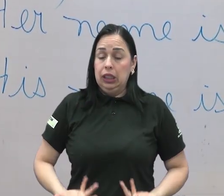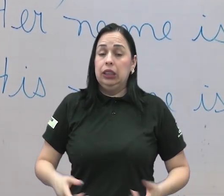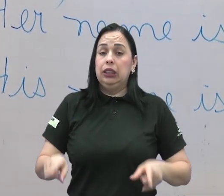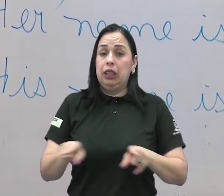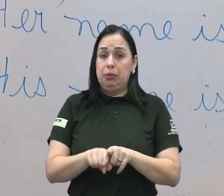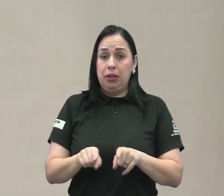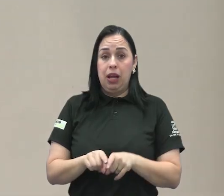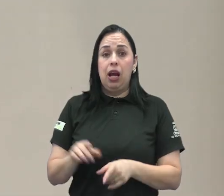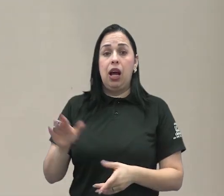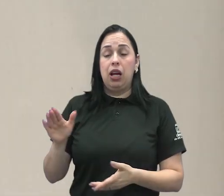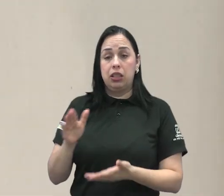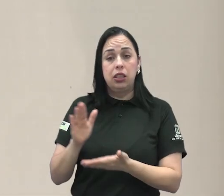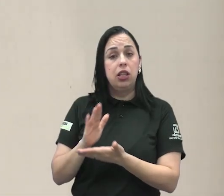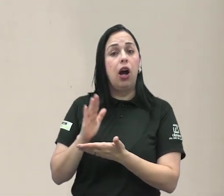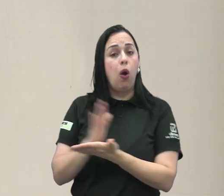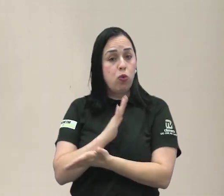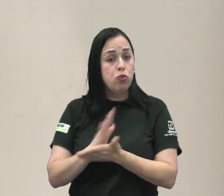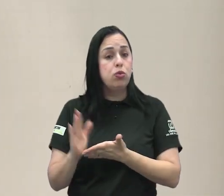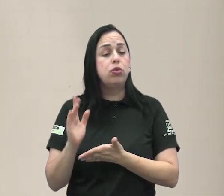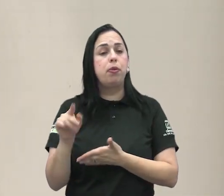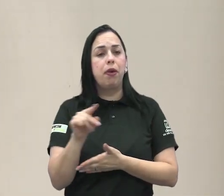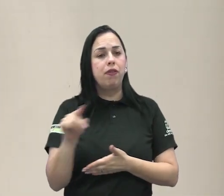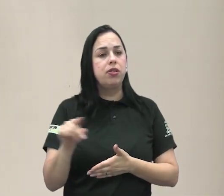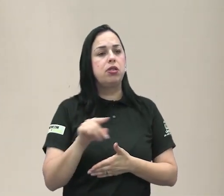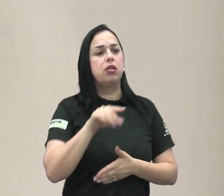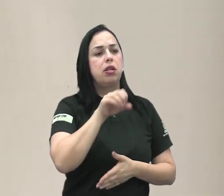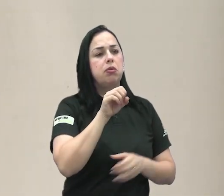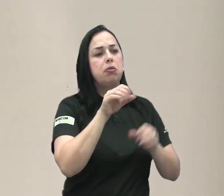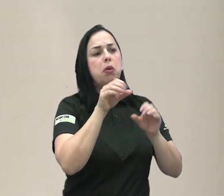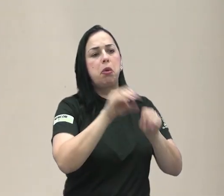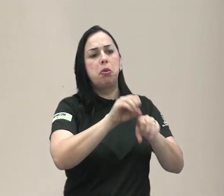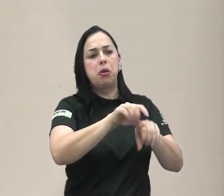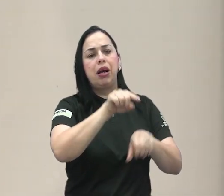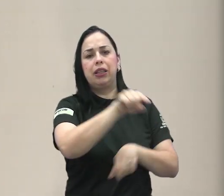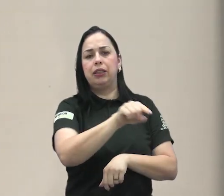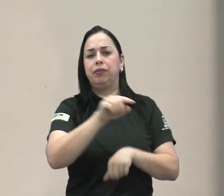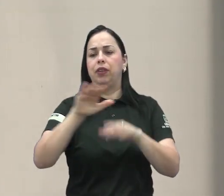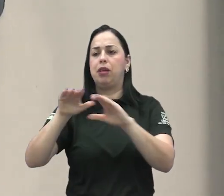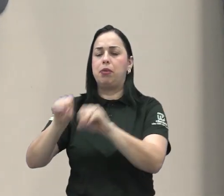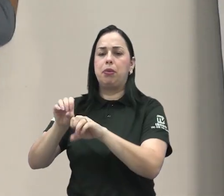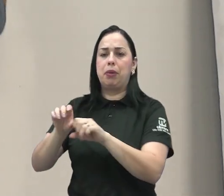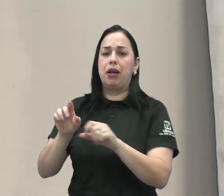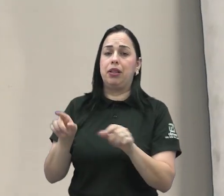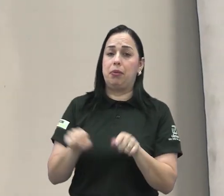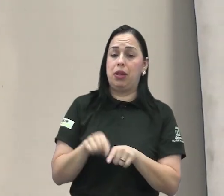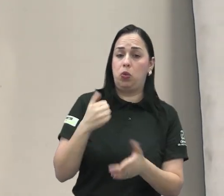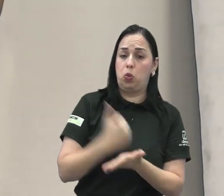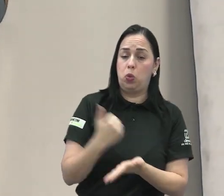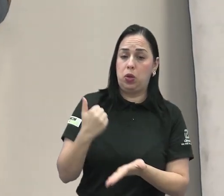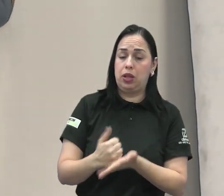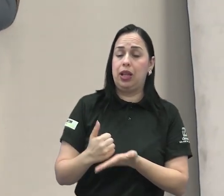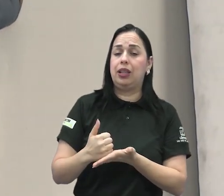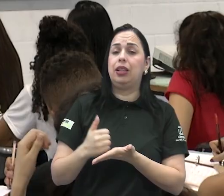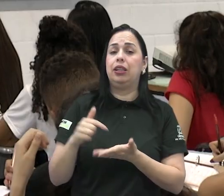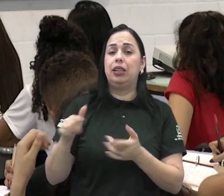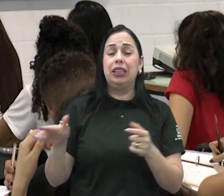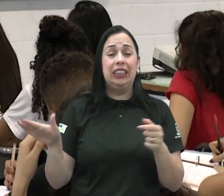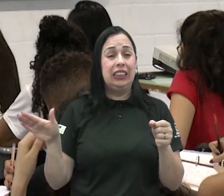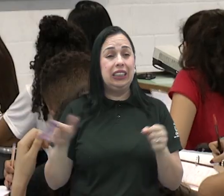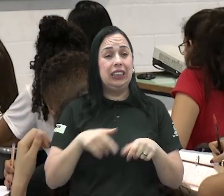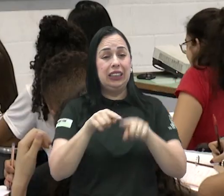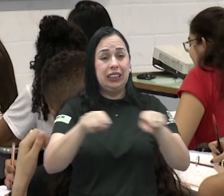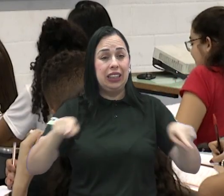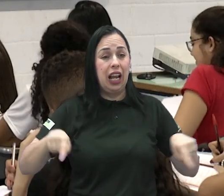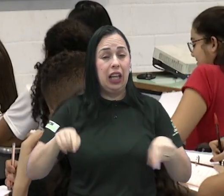também pesa. Muitos lecionam em mais de uma escola para completar a renda. Contratos temporários e